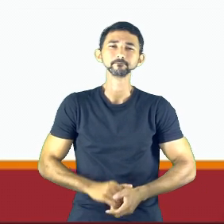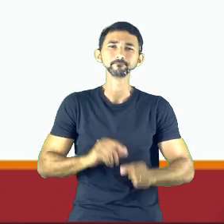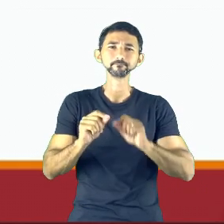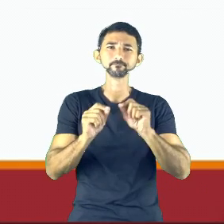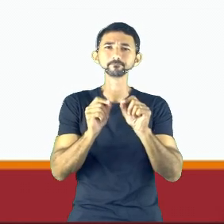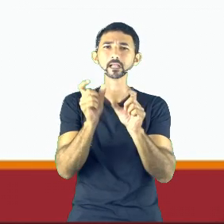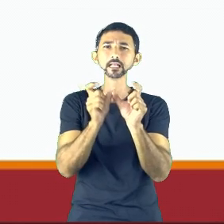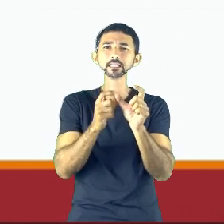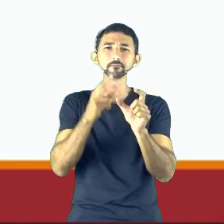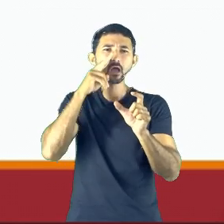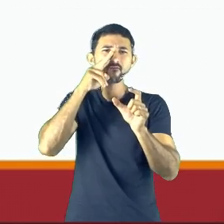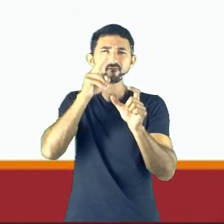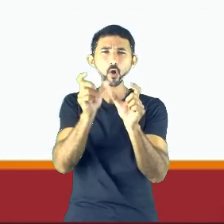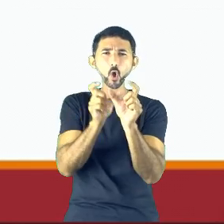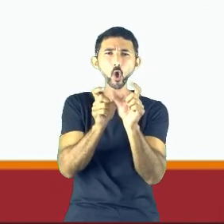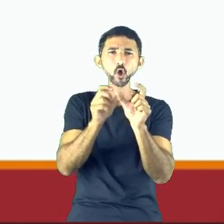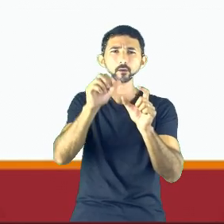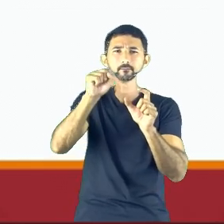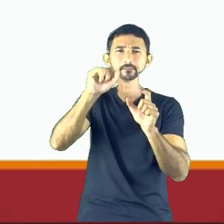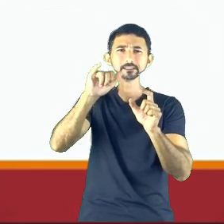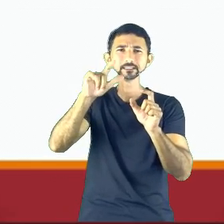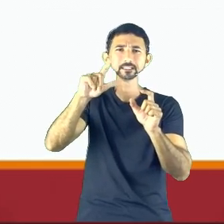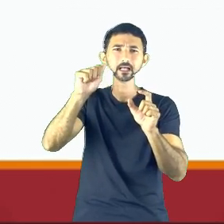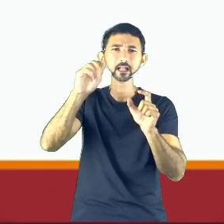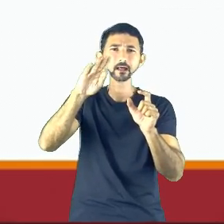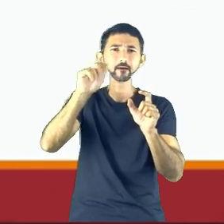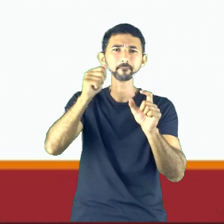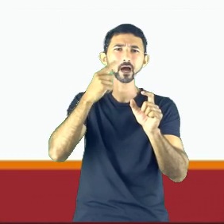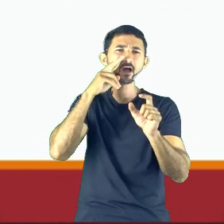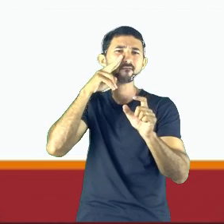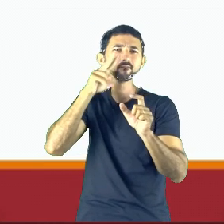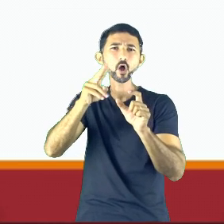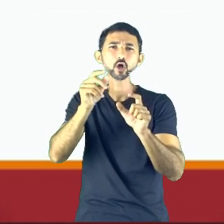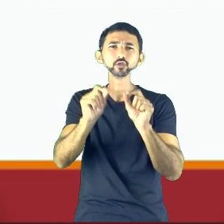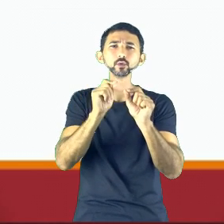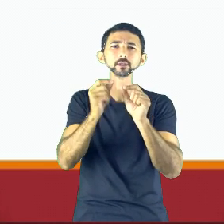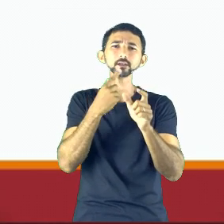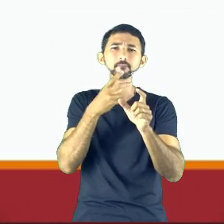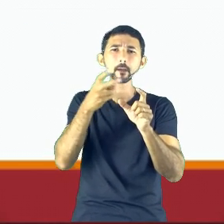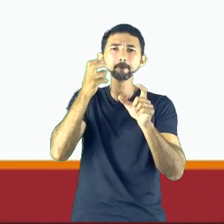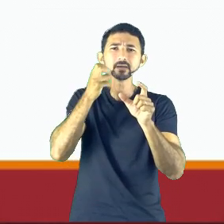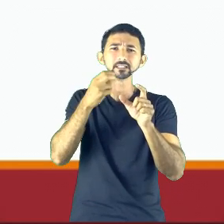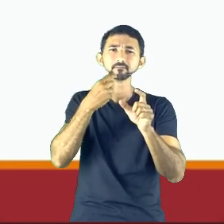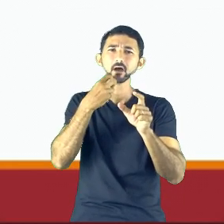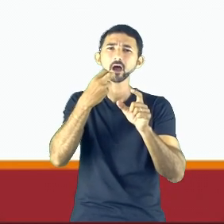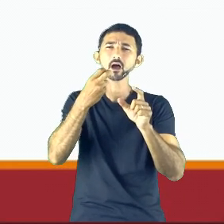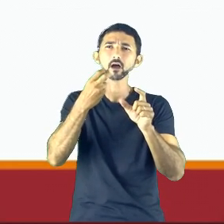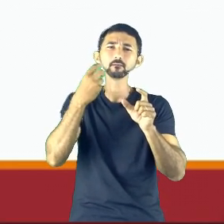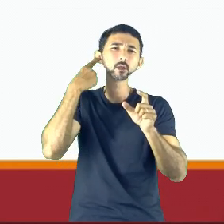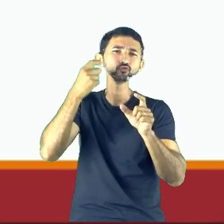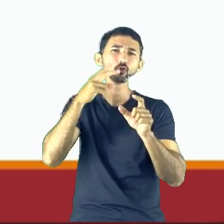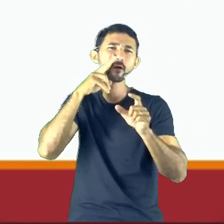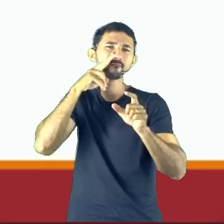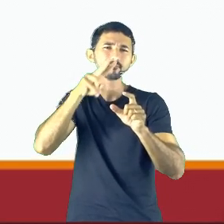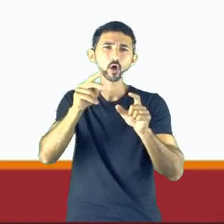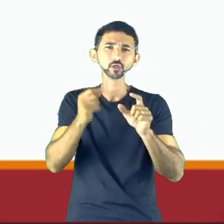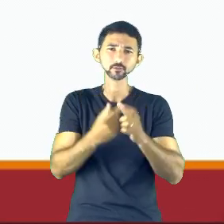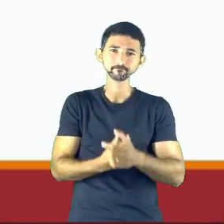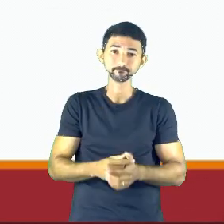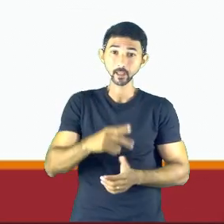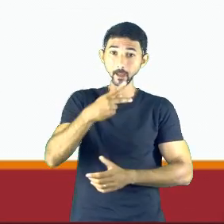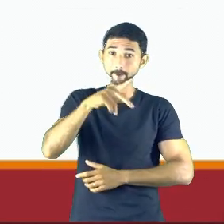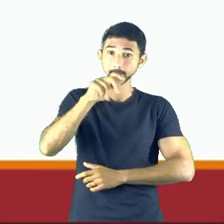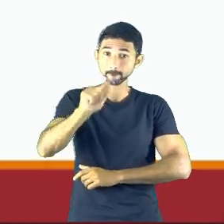ó. Qual é a sílaba tônica dessa palavra? Em qual dessas sílabas a gente consegue perceber o som mais